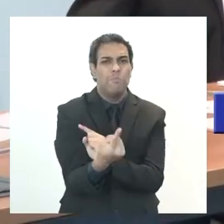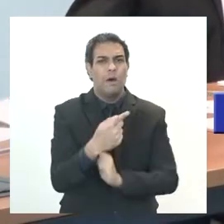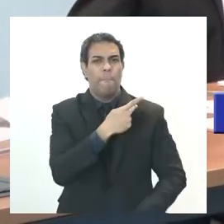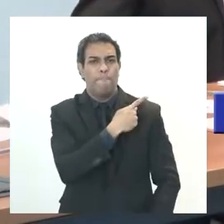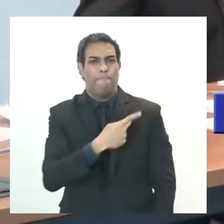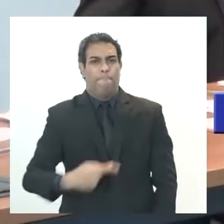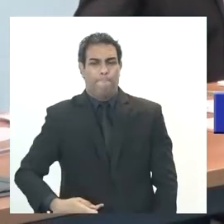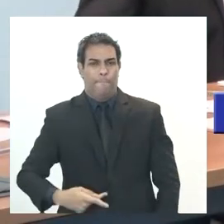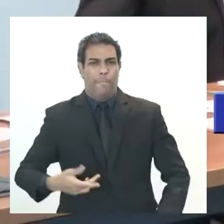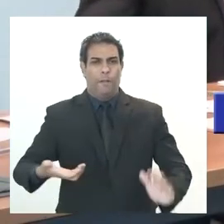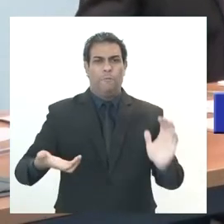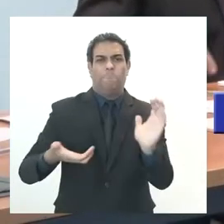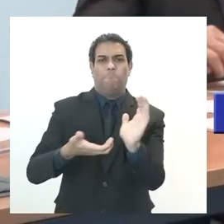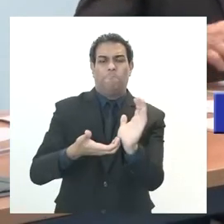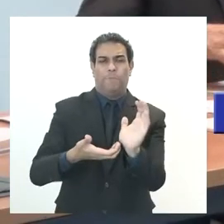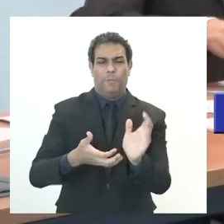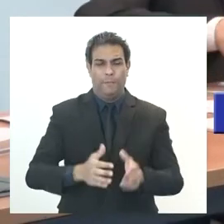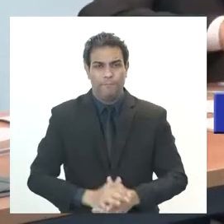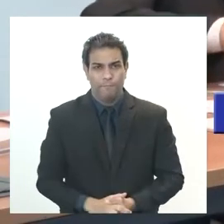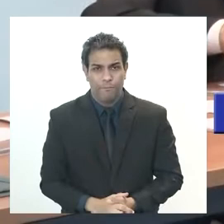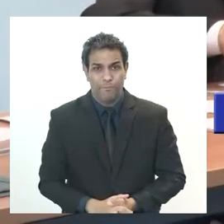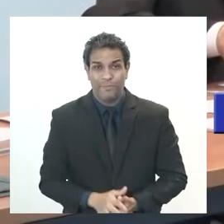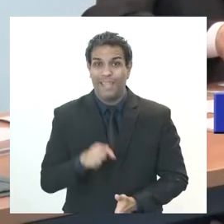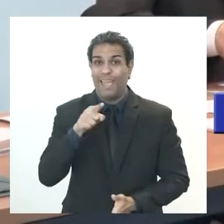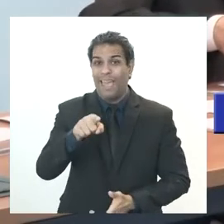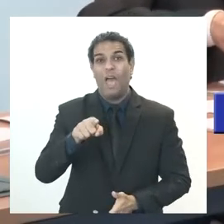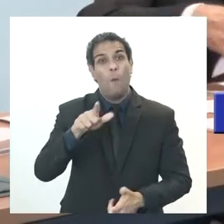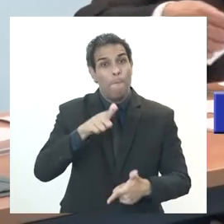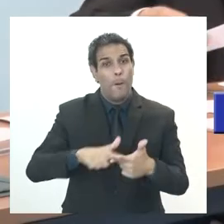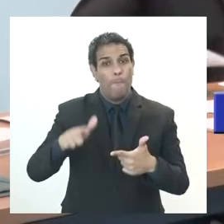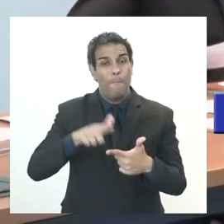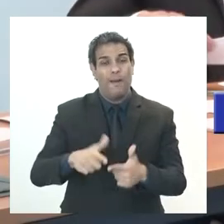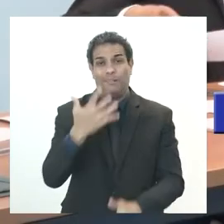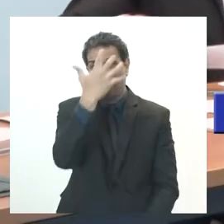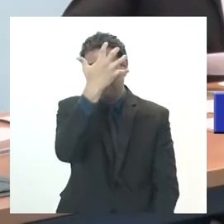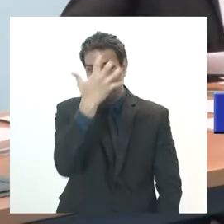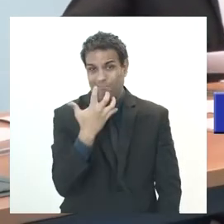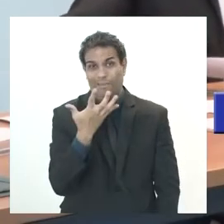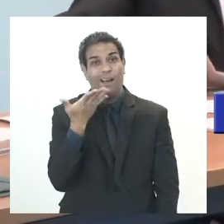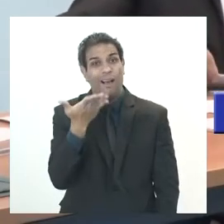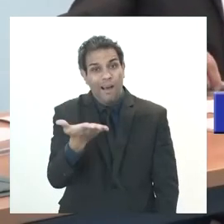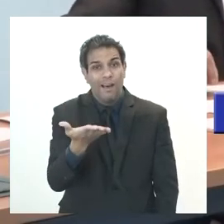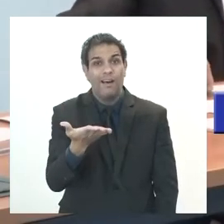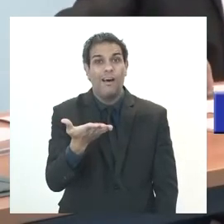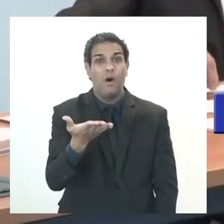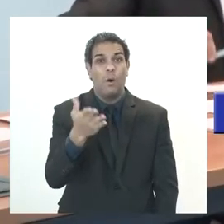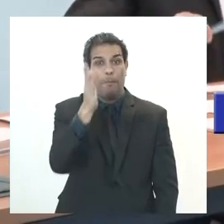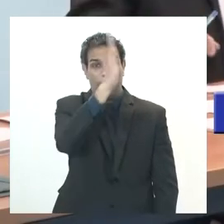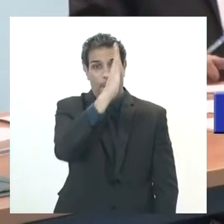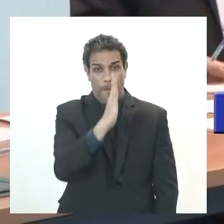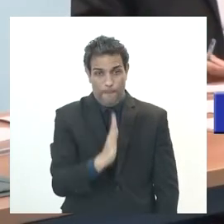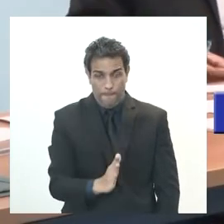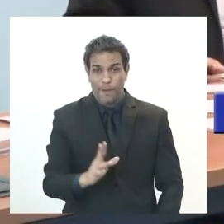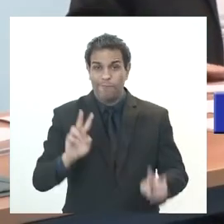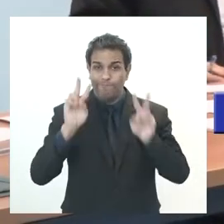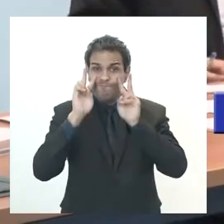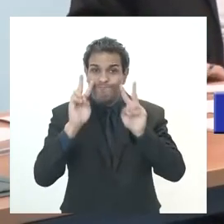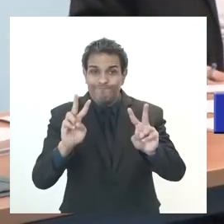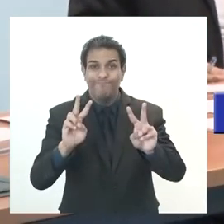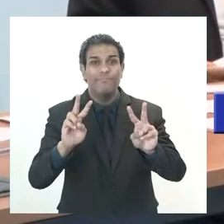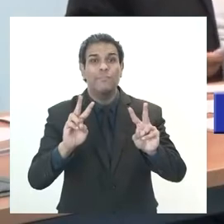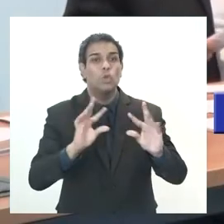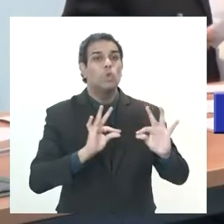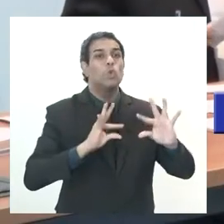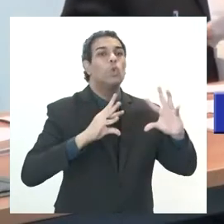presidente da câmara federal esse é o grande Lobby Esse é o país em que tudo